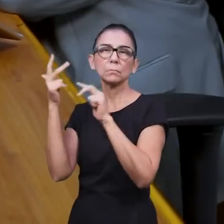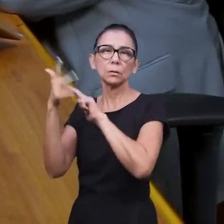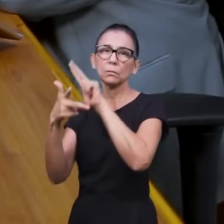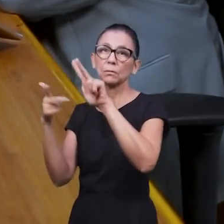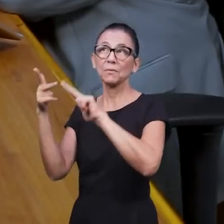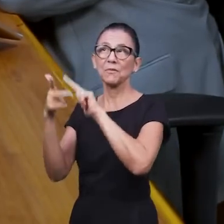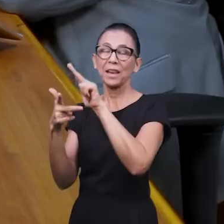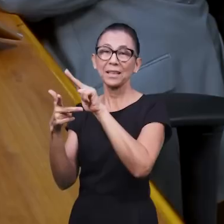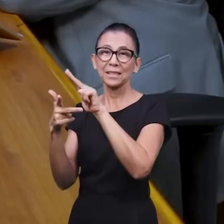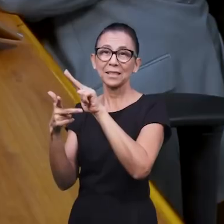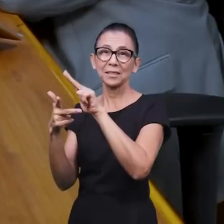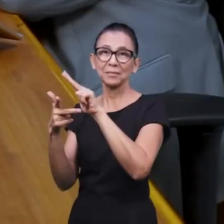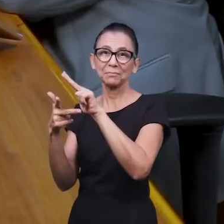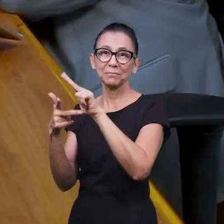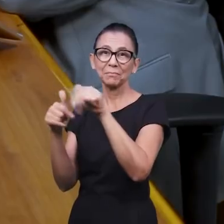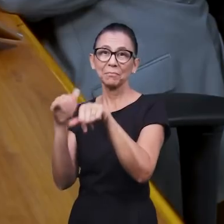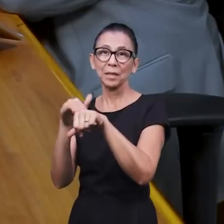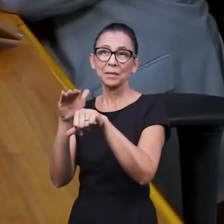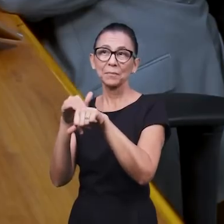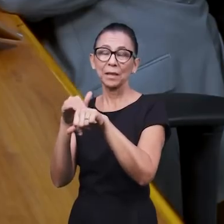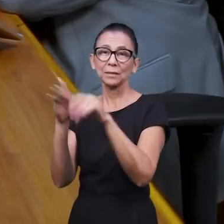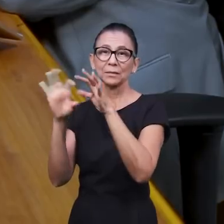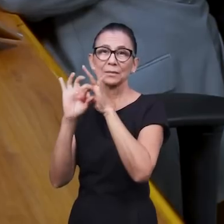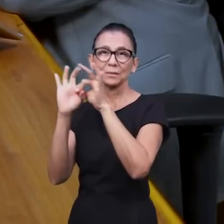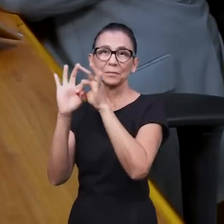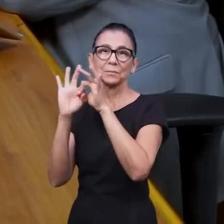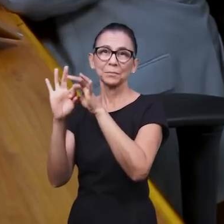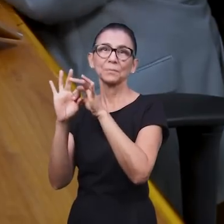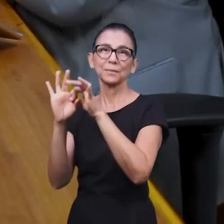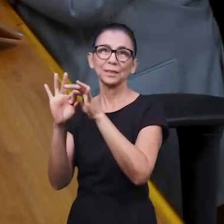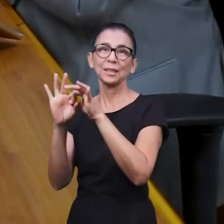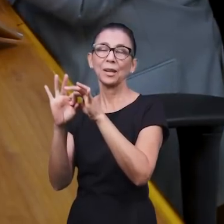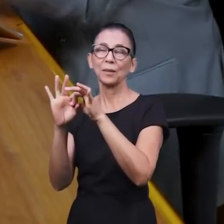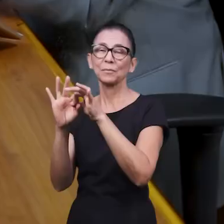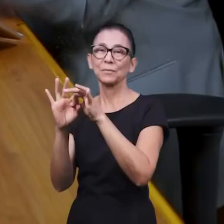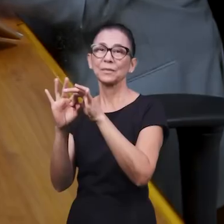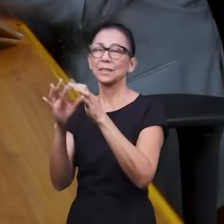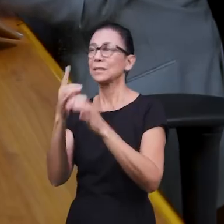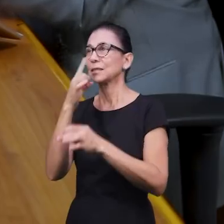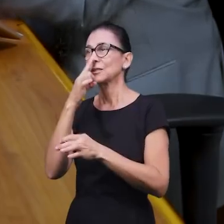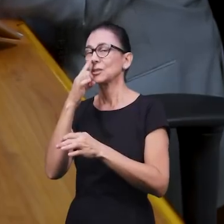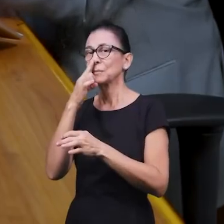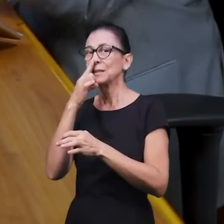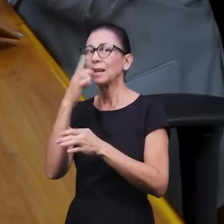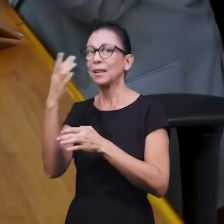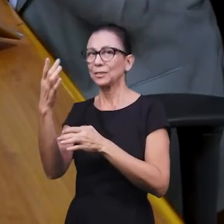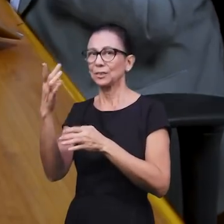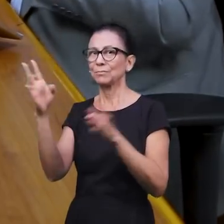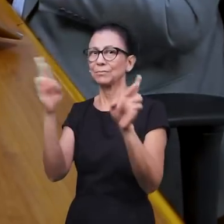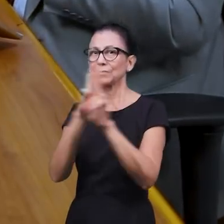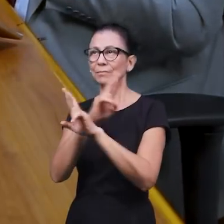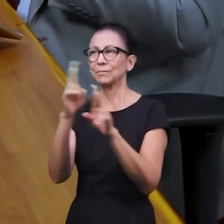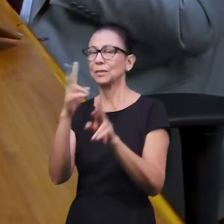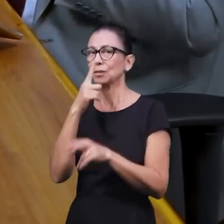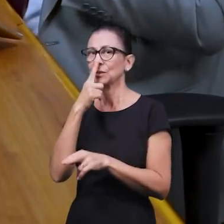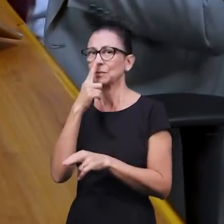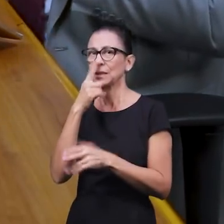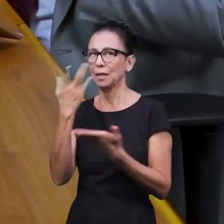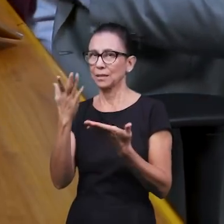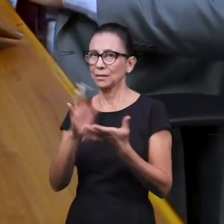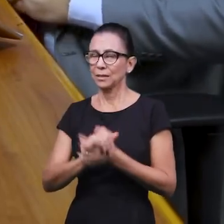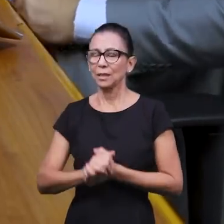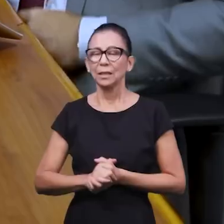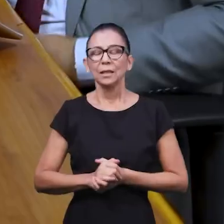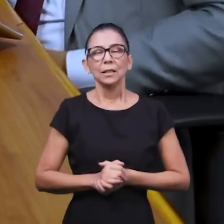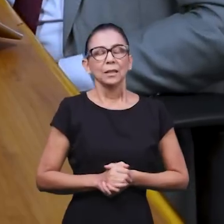Quanto mais conversar, mais orar, mais você vai ter comunhão com ele. Mais você conhece ao Senhor e mais ele sabe o que está... Quer dizer, na verdade o Senhor